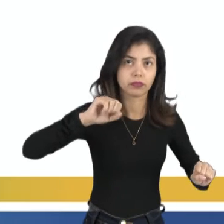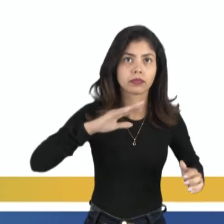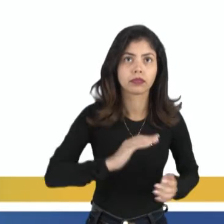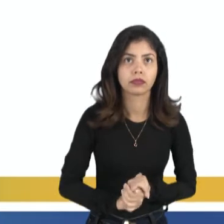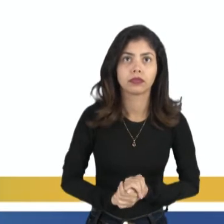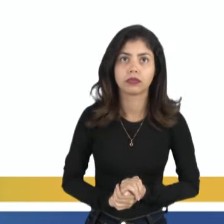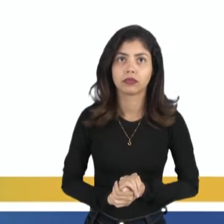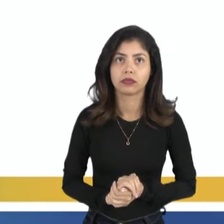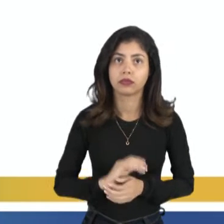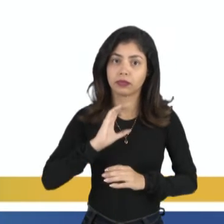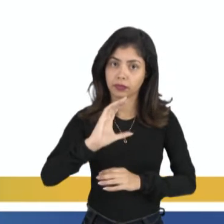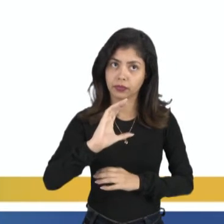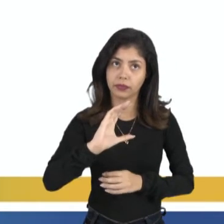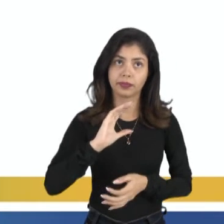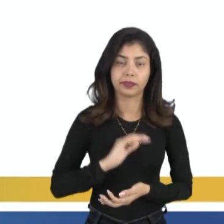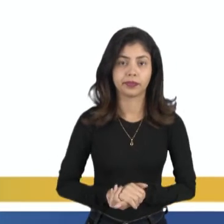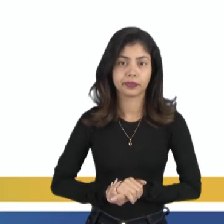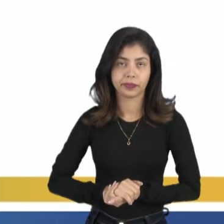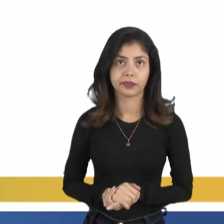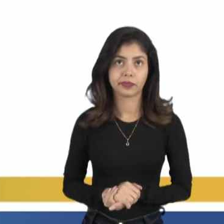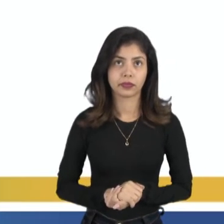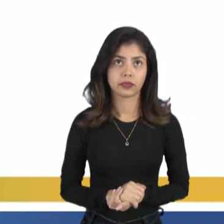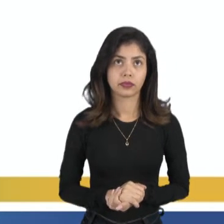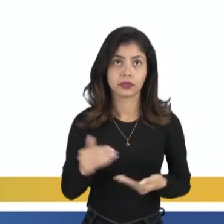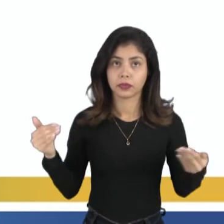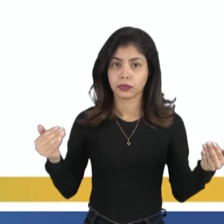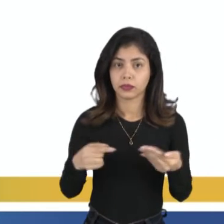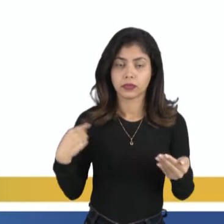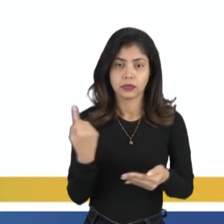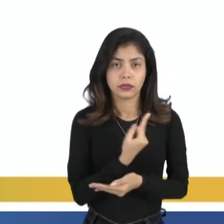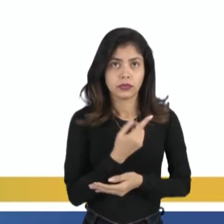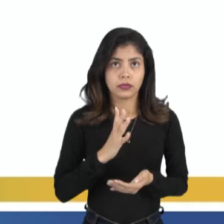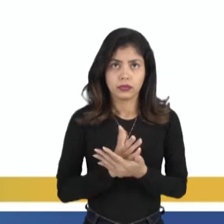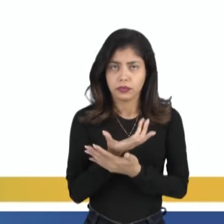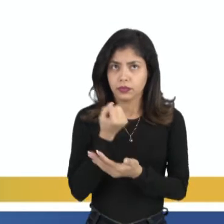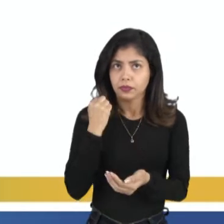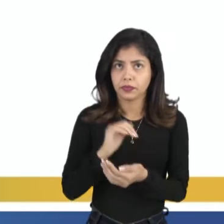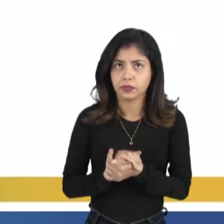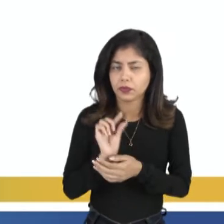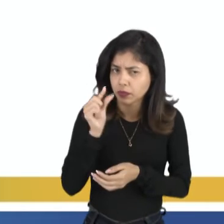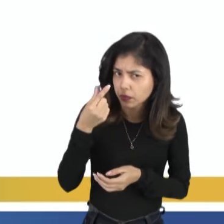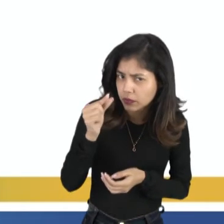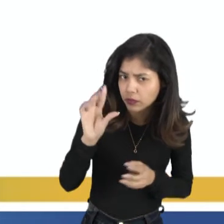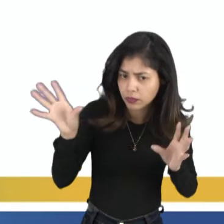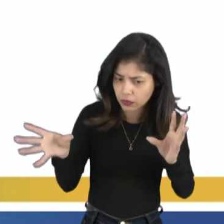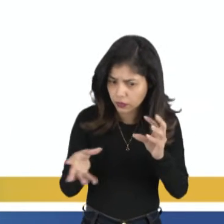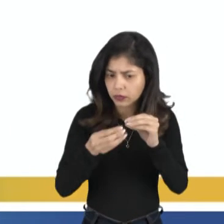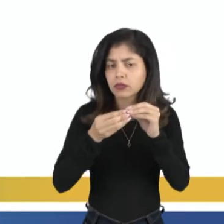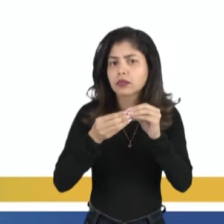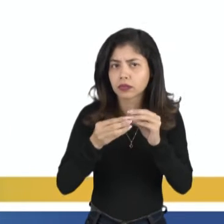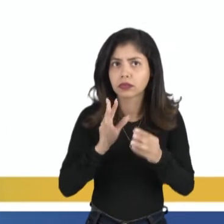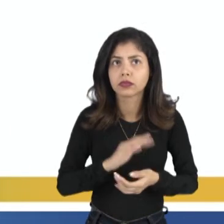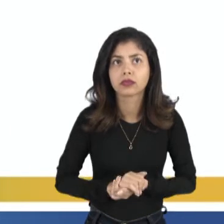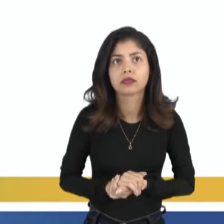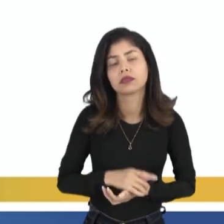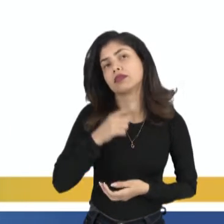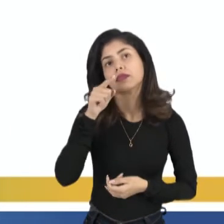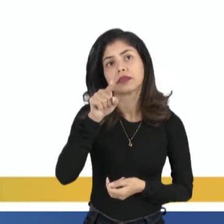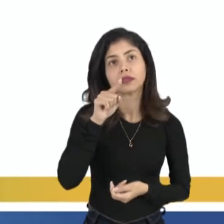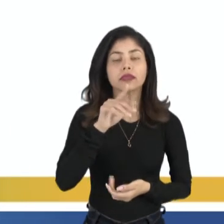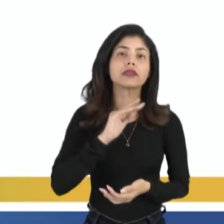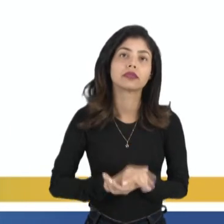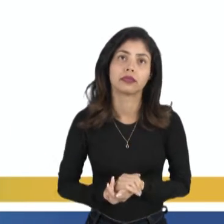seria a alternativa C. Agora, pessoal, vamos pegar uma questão um pouco mais complexa.